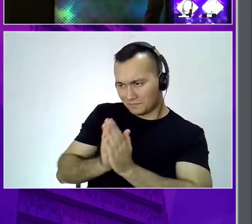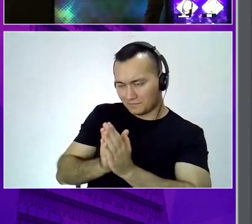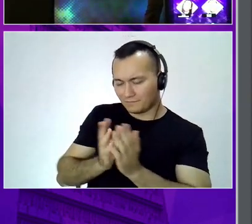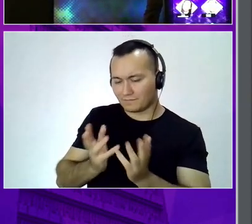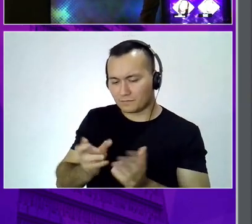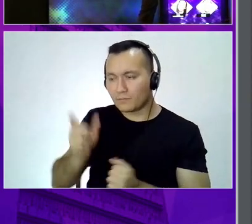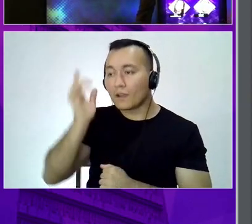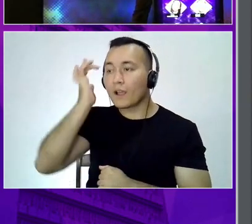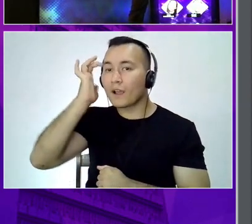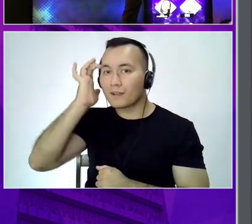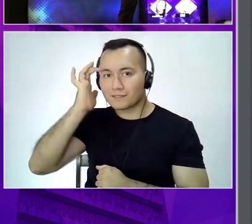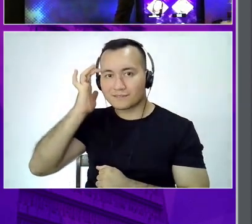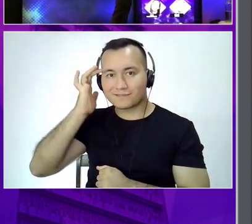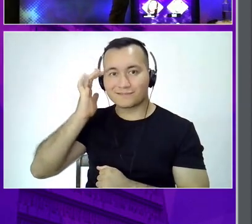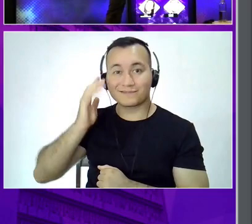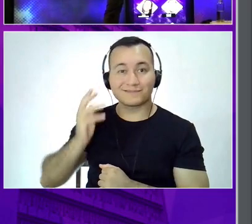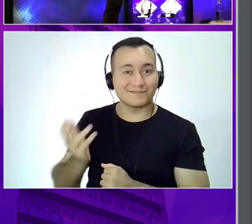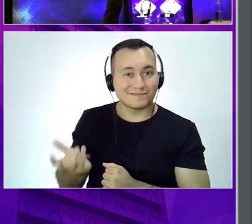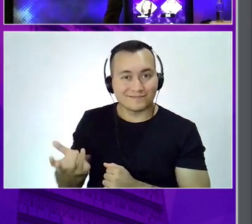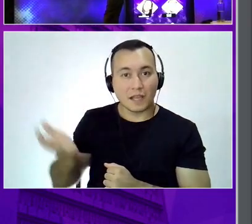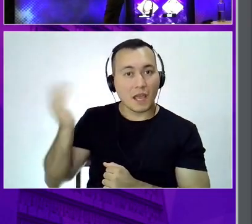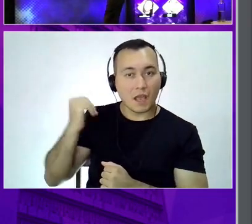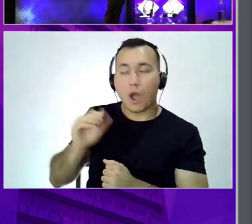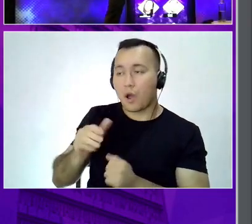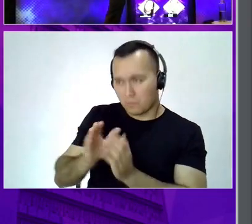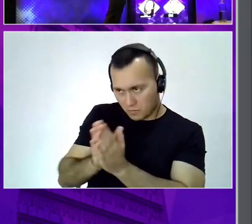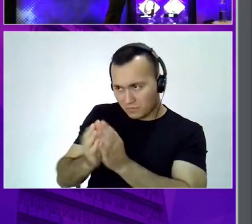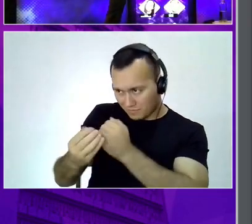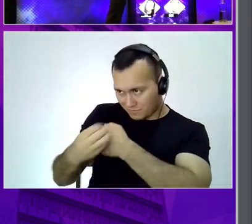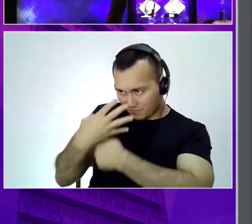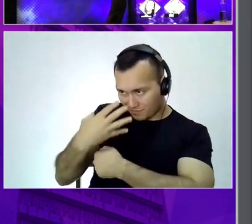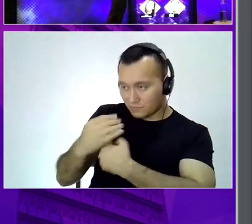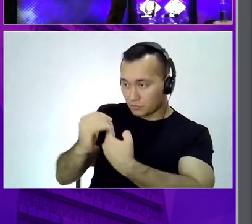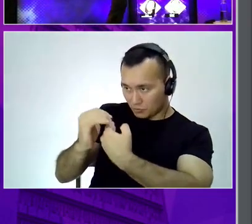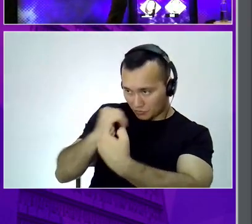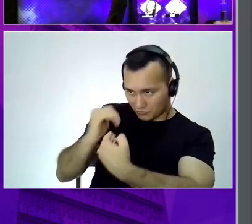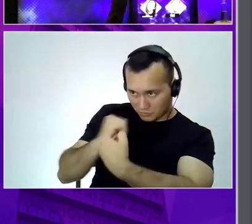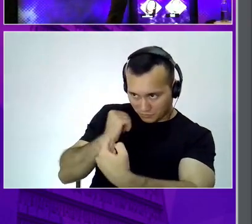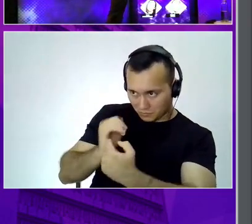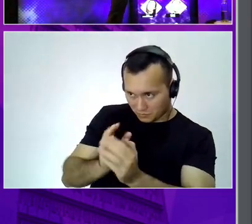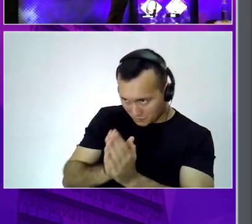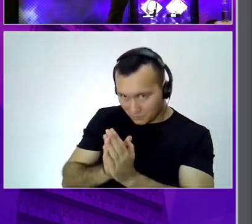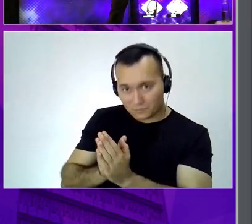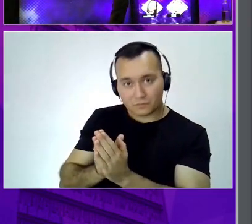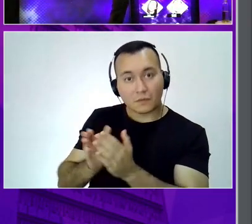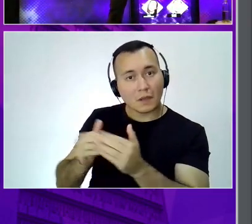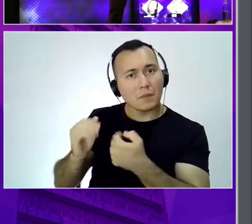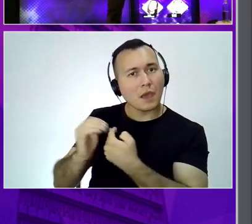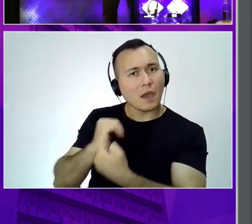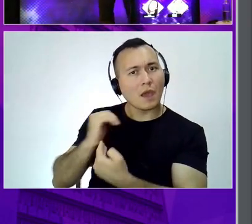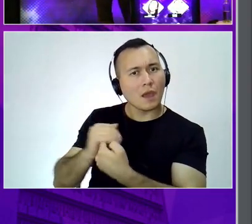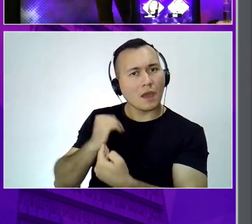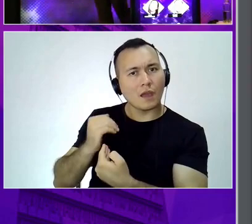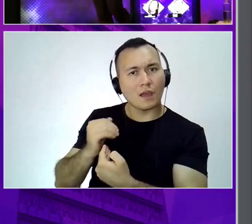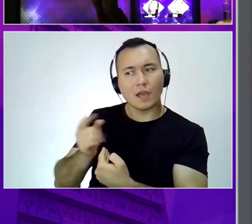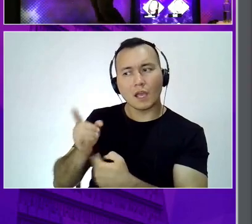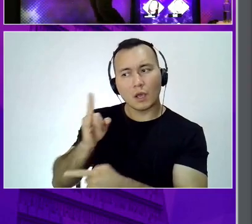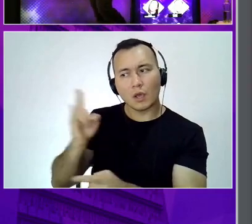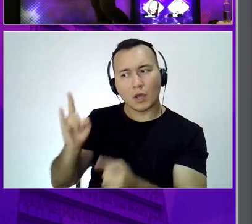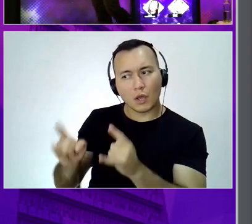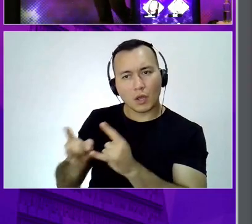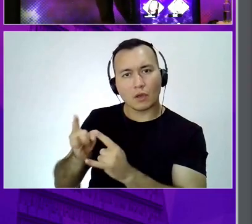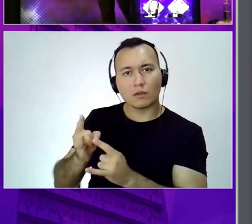fico imaginando hoje que tem chat GPT, quantas pessoas estão indo lá pedir conselho para o chat GPT do que para o seu